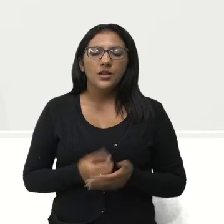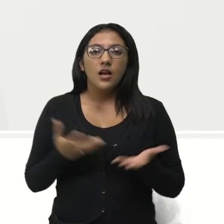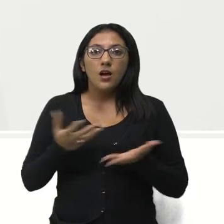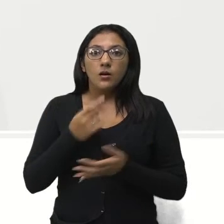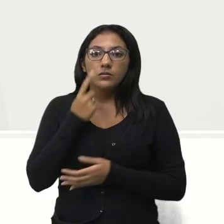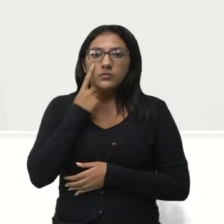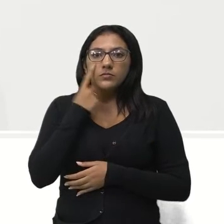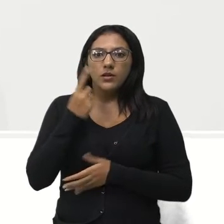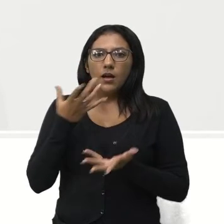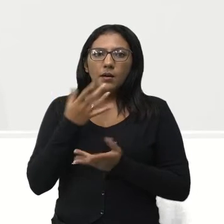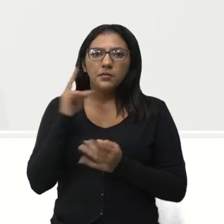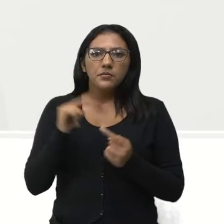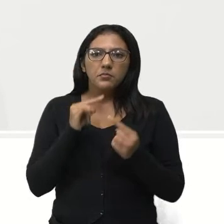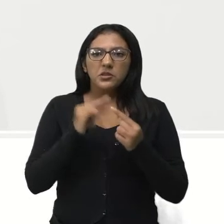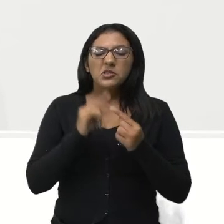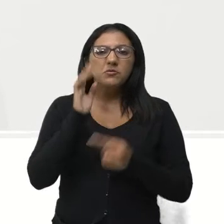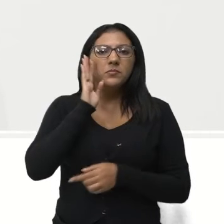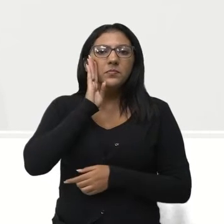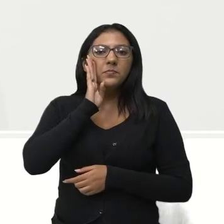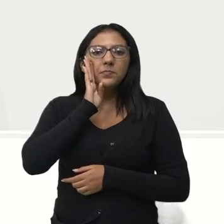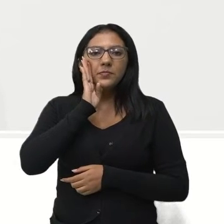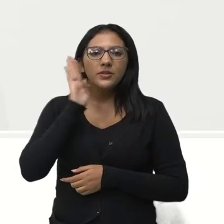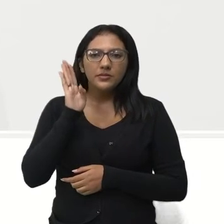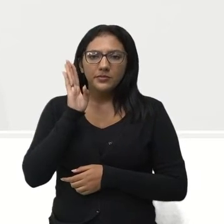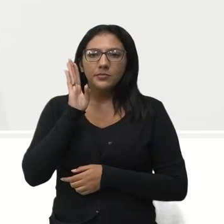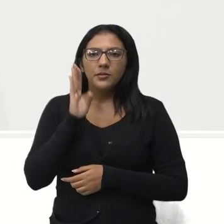E o nosso objetivo aqui, ó, é descobrir